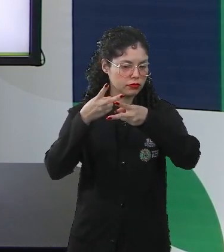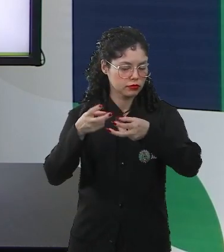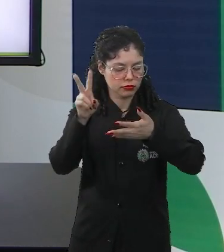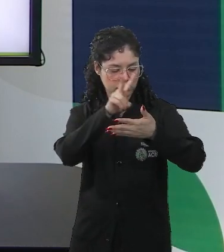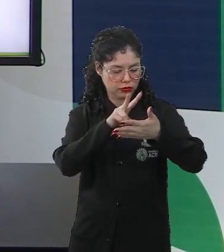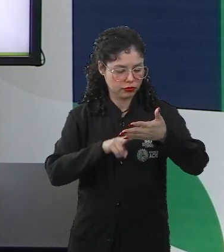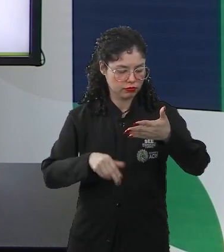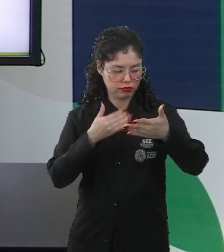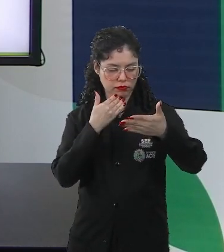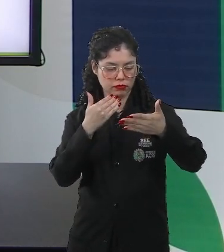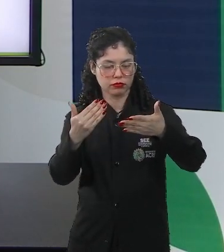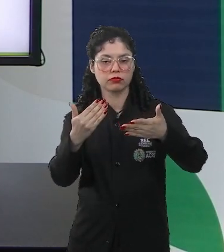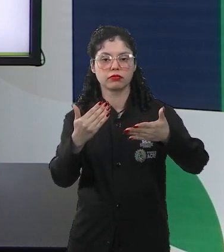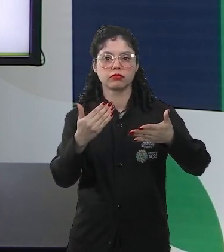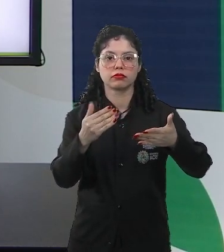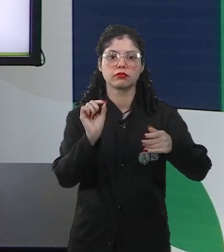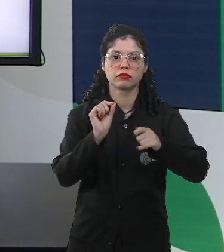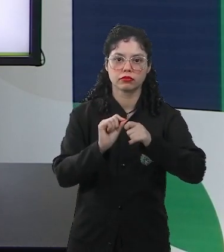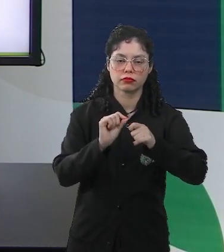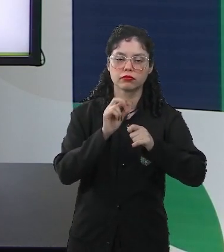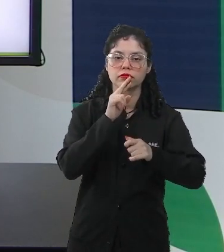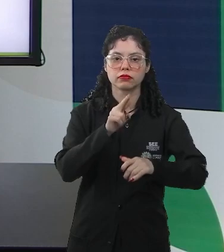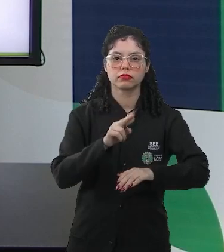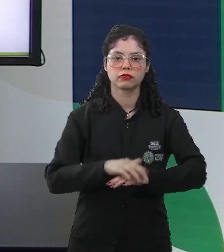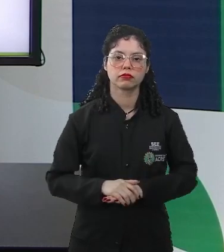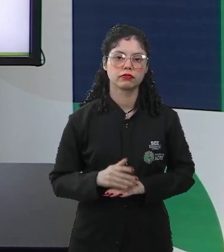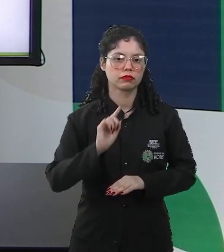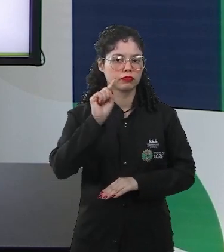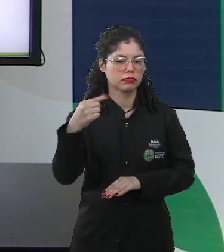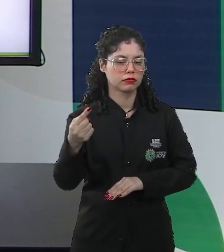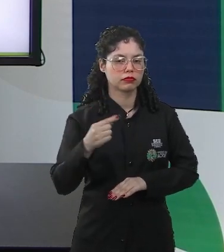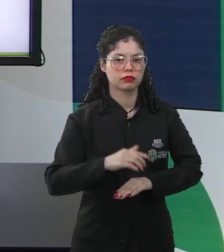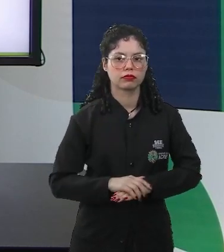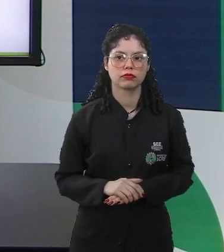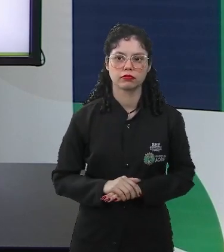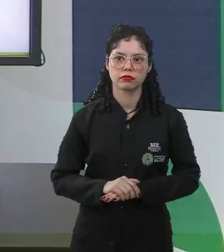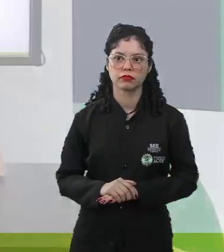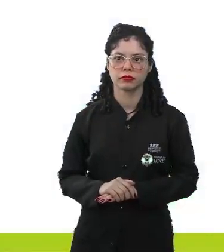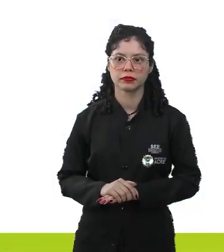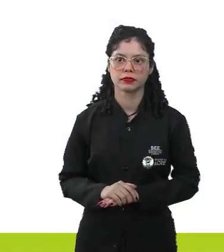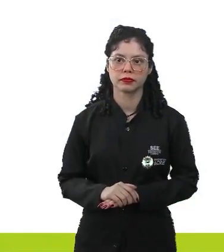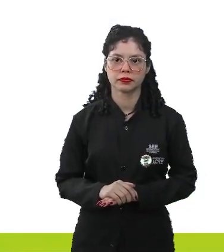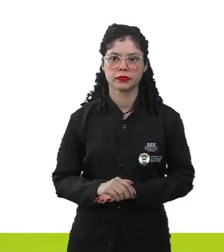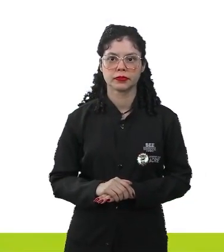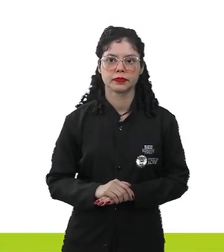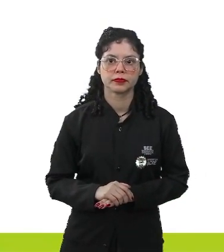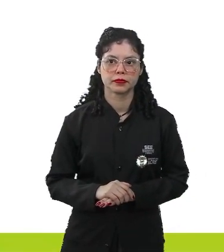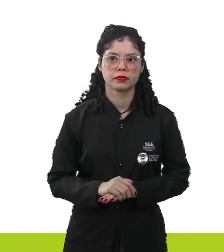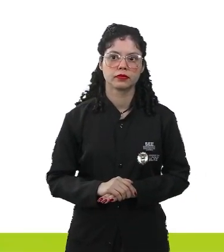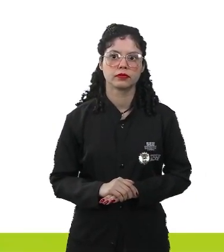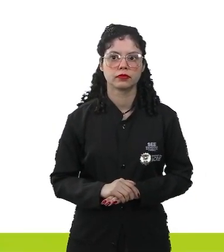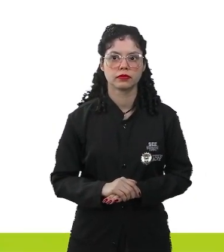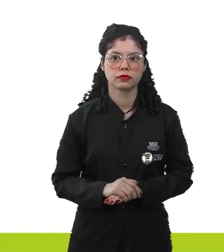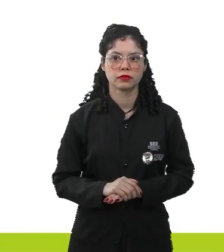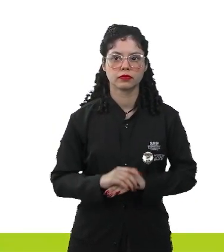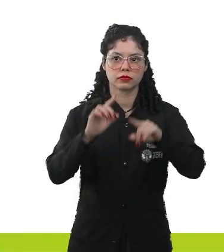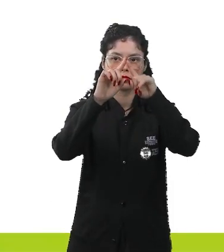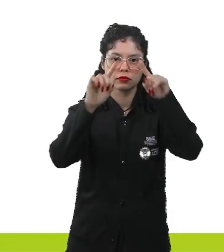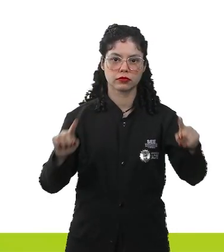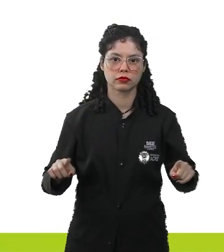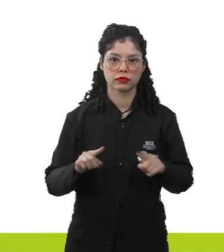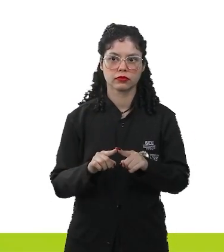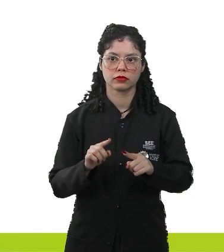sendo pedido e faça. Ok? Vamos para a próxima? Vamos lá. O triângulo da